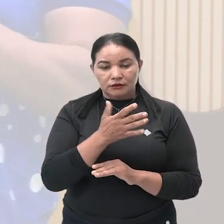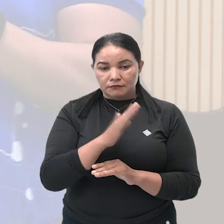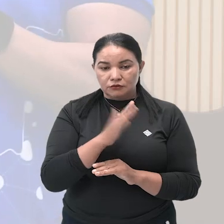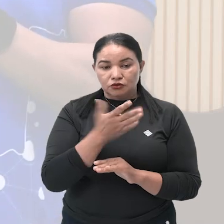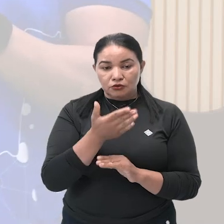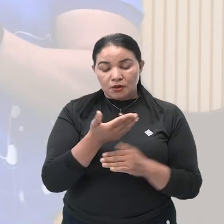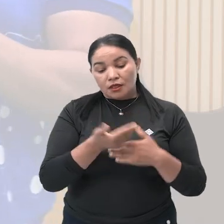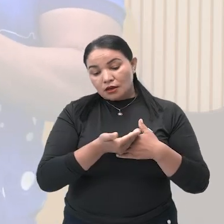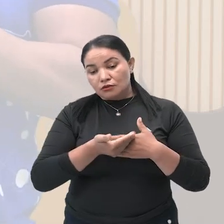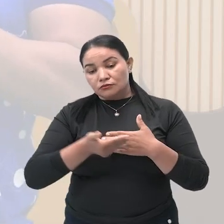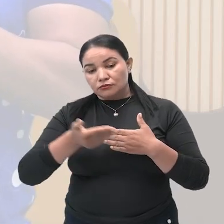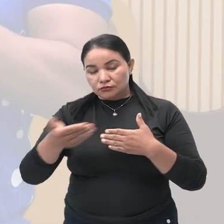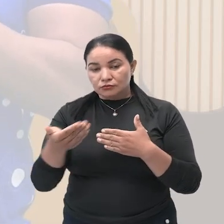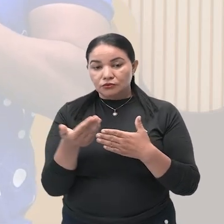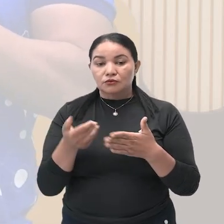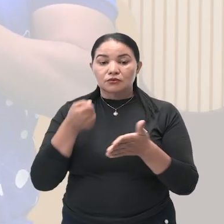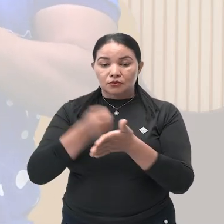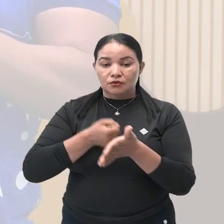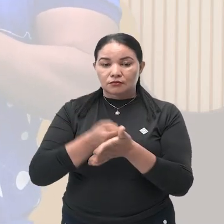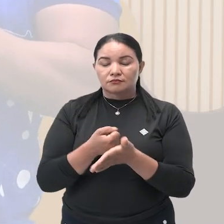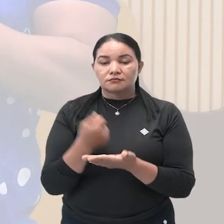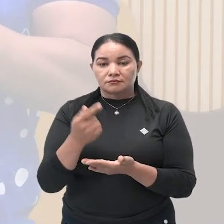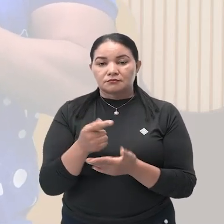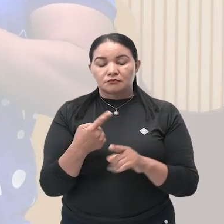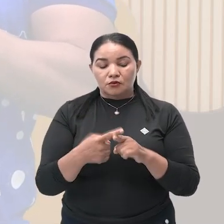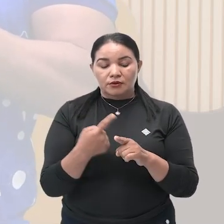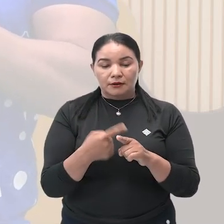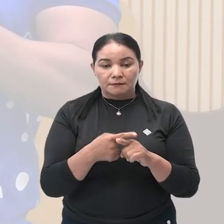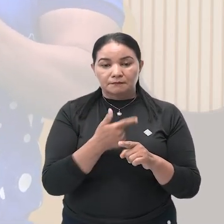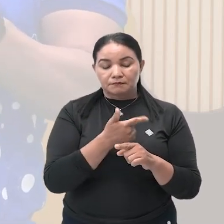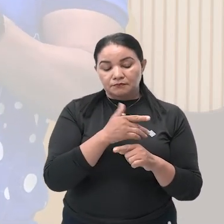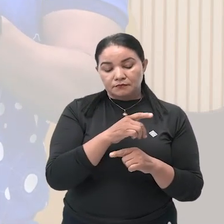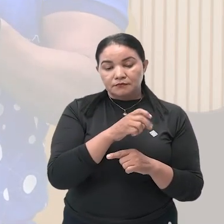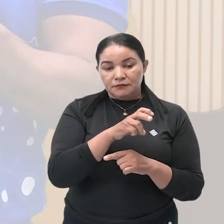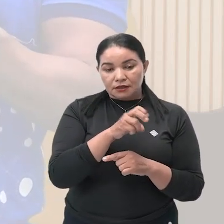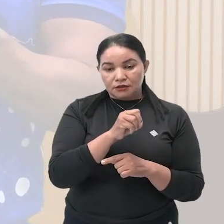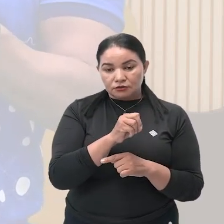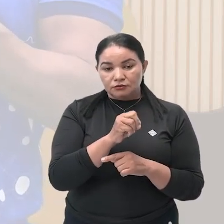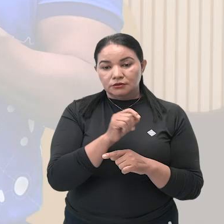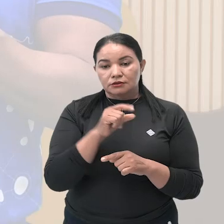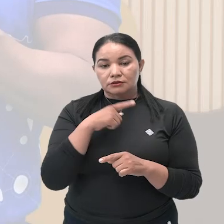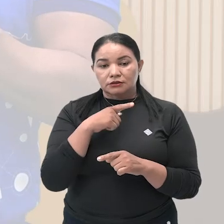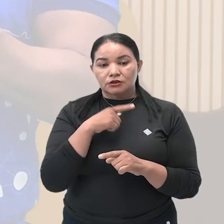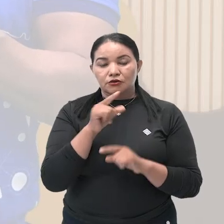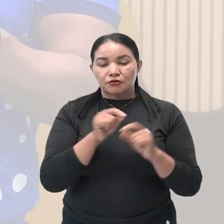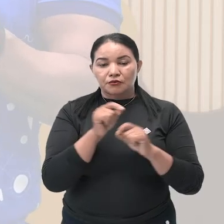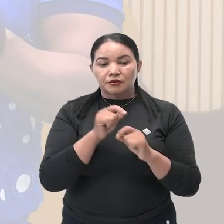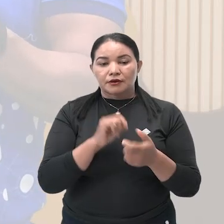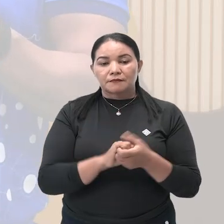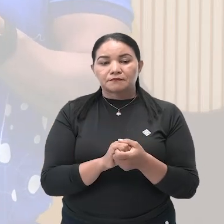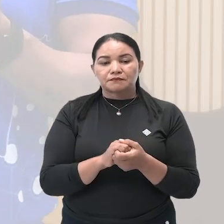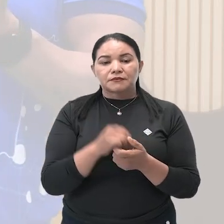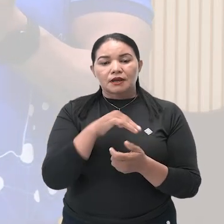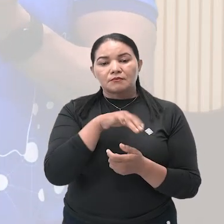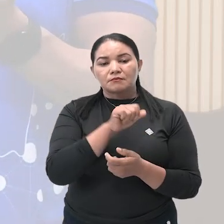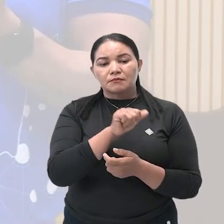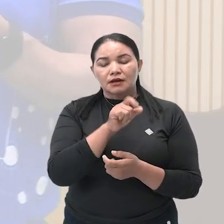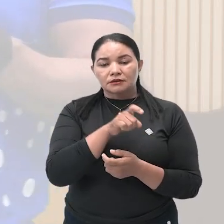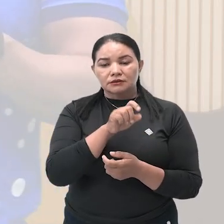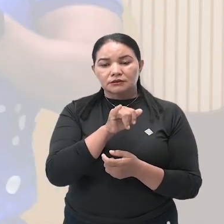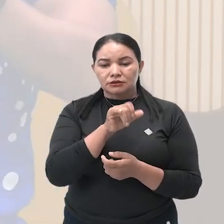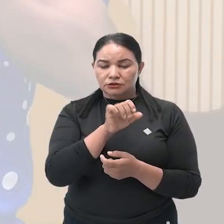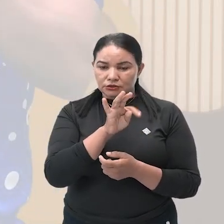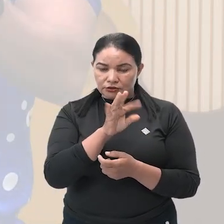Isso porque, turma, na década de 50, a gente tem a ruptura do paradigma marxista, que colocava os movimentos sociais